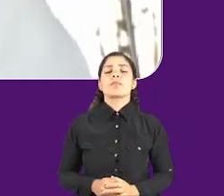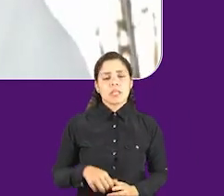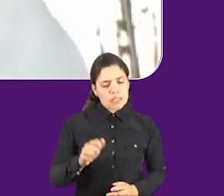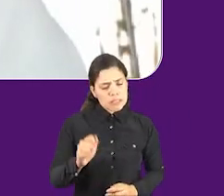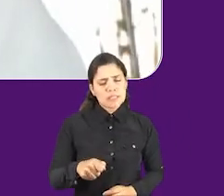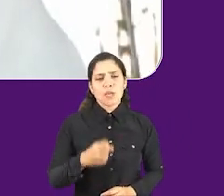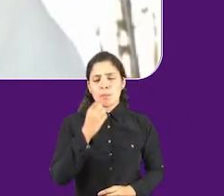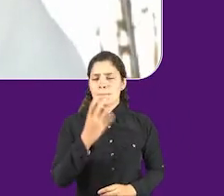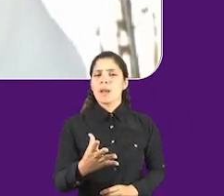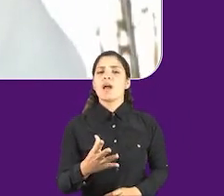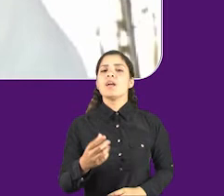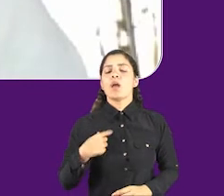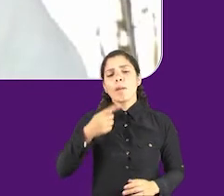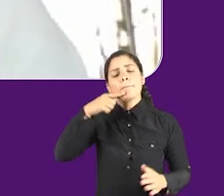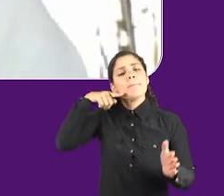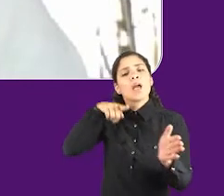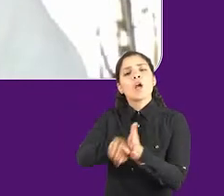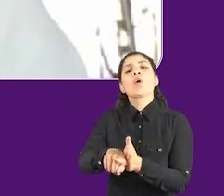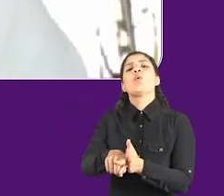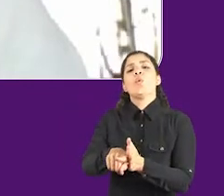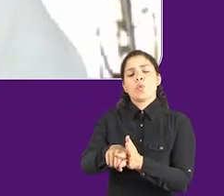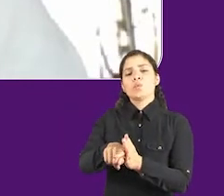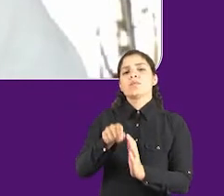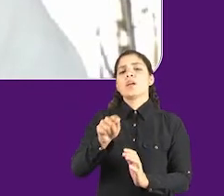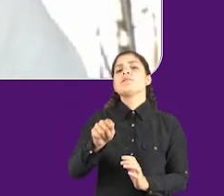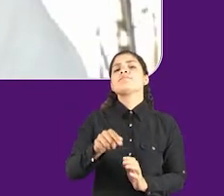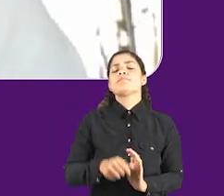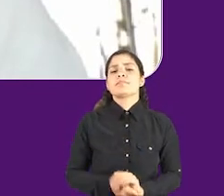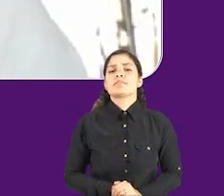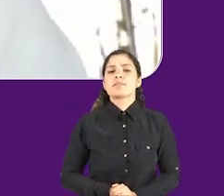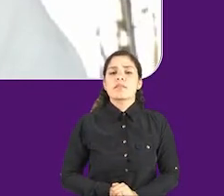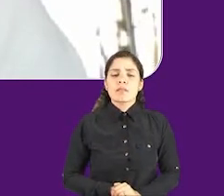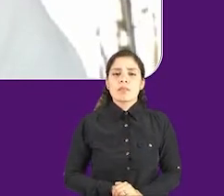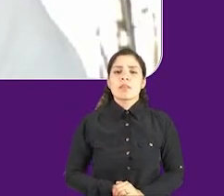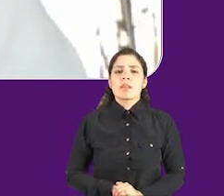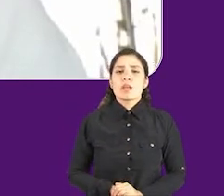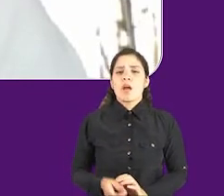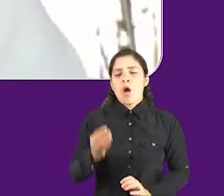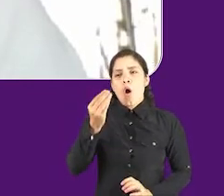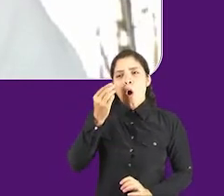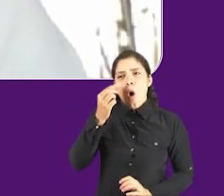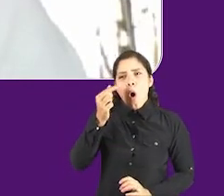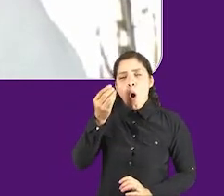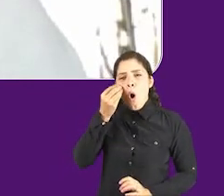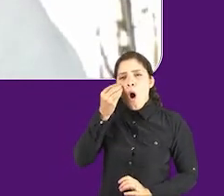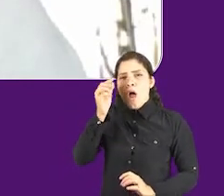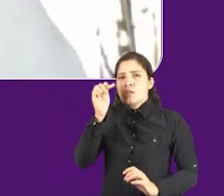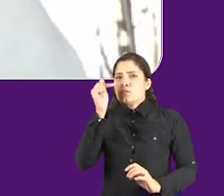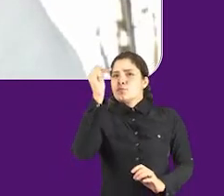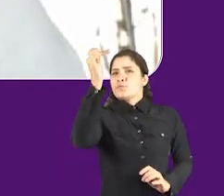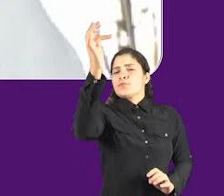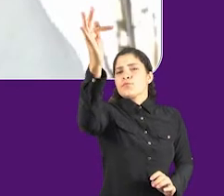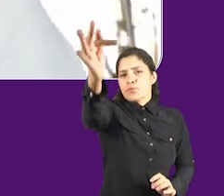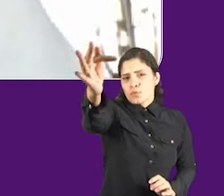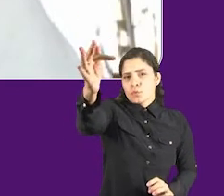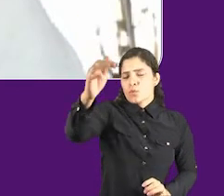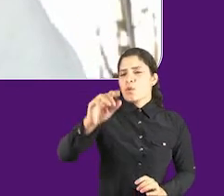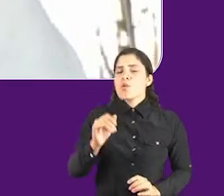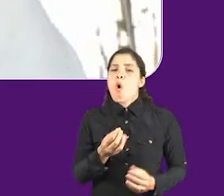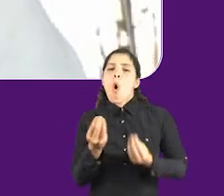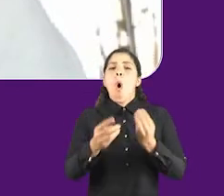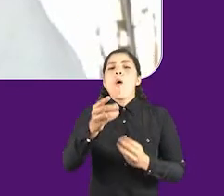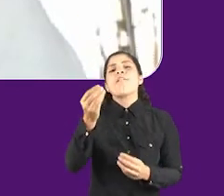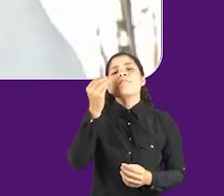perguntas a você e olhando para frente como é que se enxerga o mundo pós pandemia sob esse Prisma da cultura da Inovação